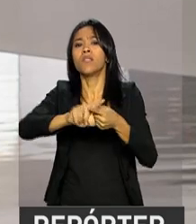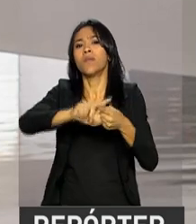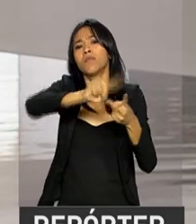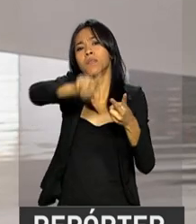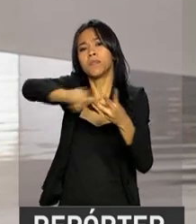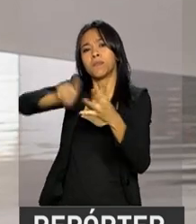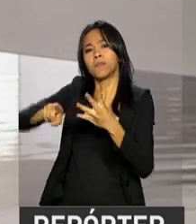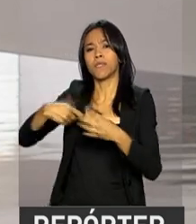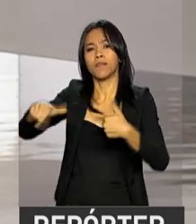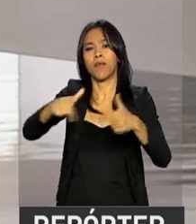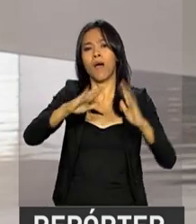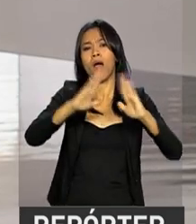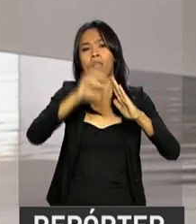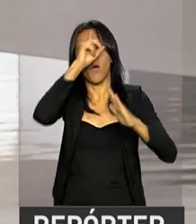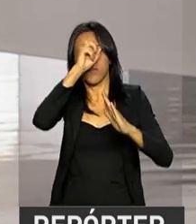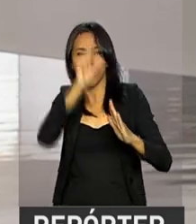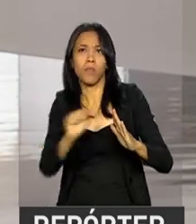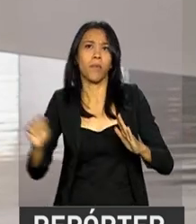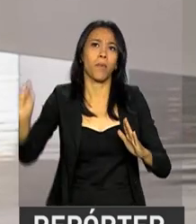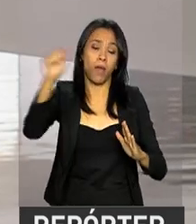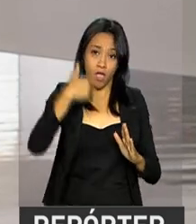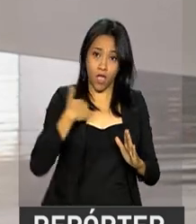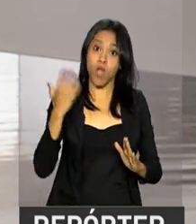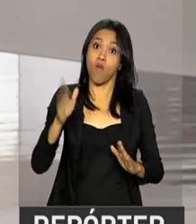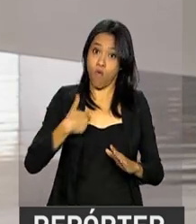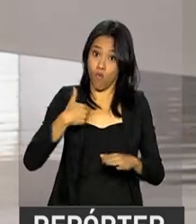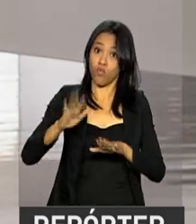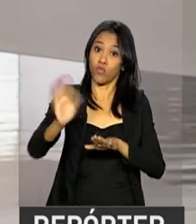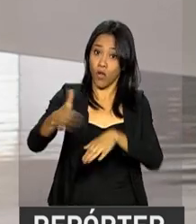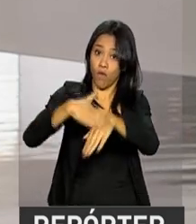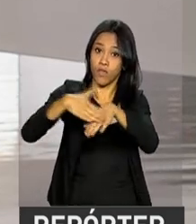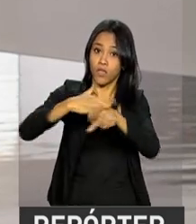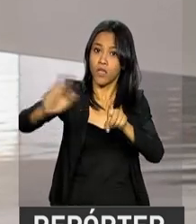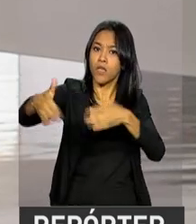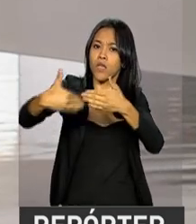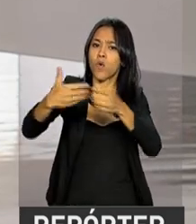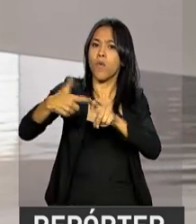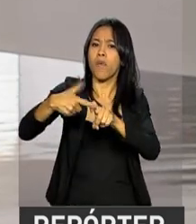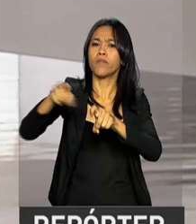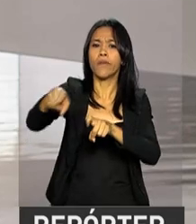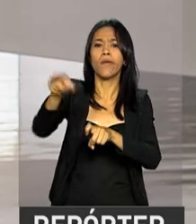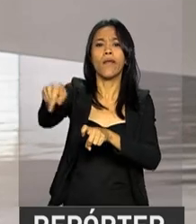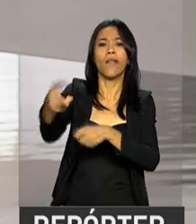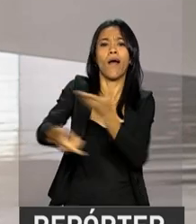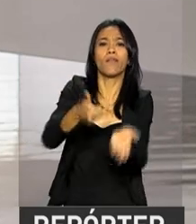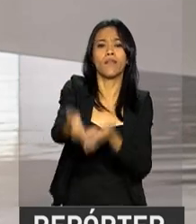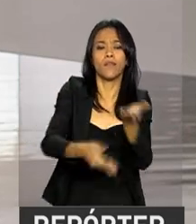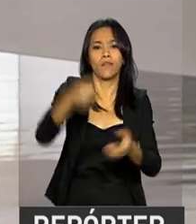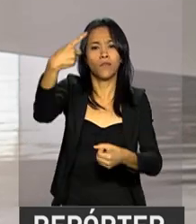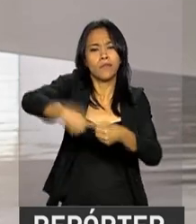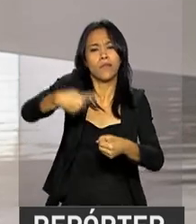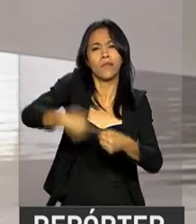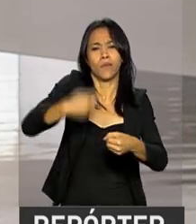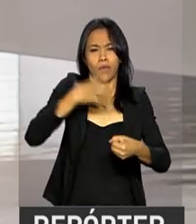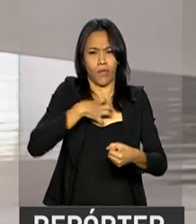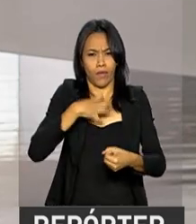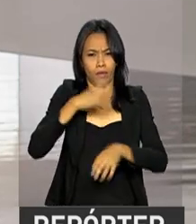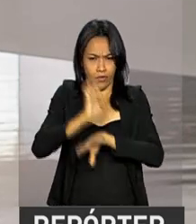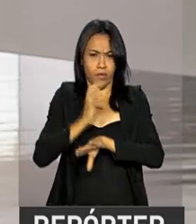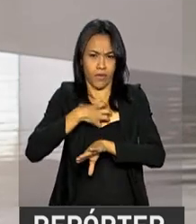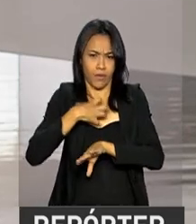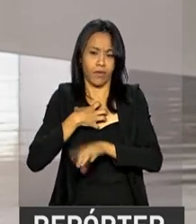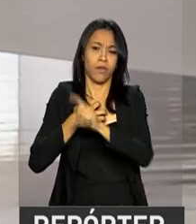básicas de saúde eu conversei com o médico que atende a população no interior da bahia em uma comunidade rural e ele falou da satisfação